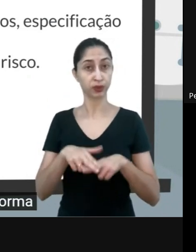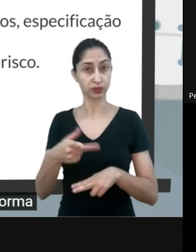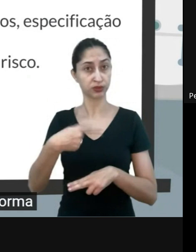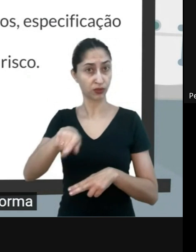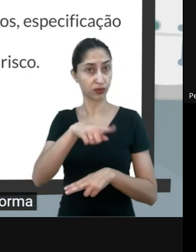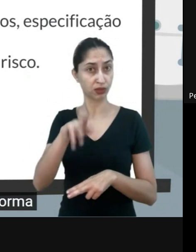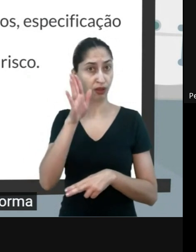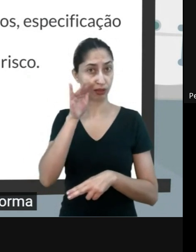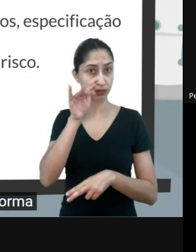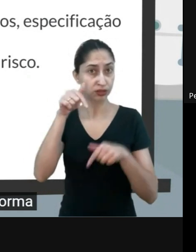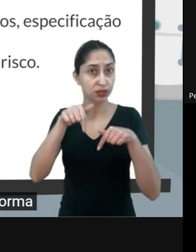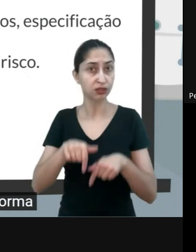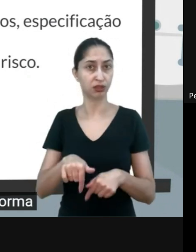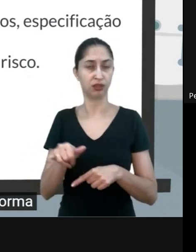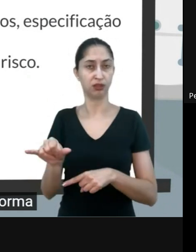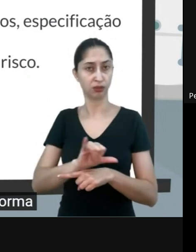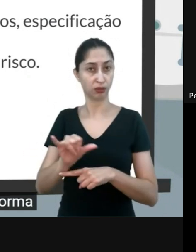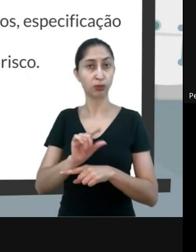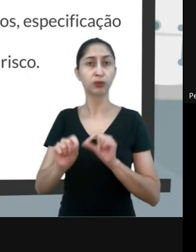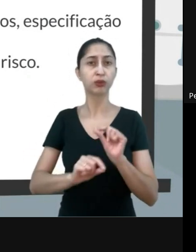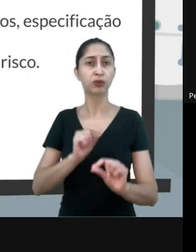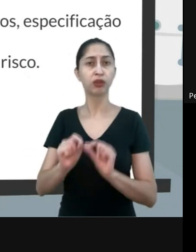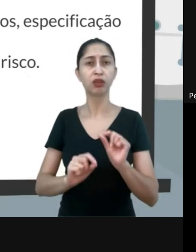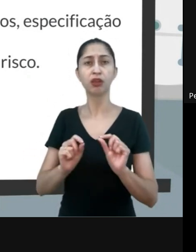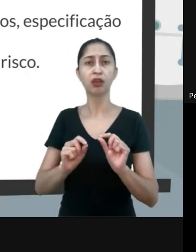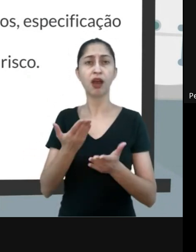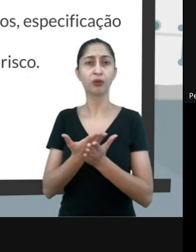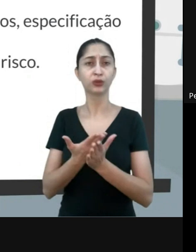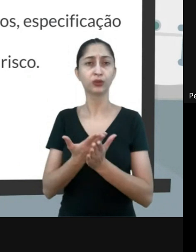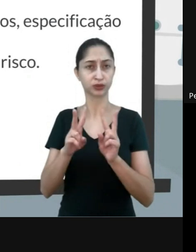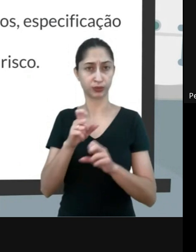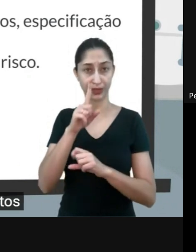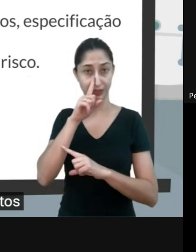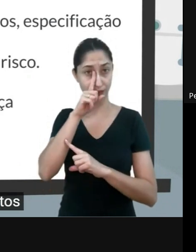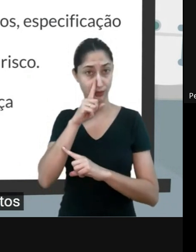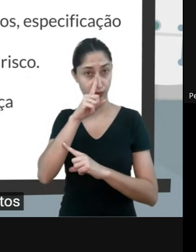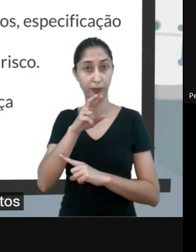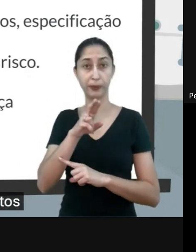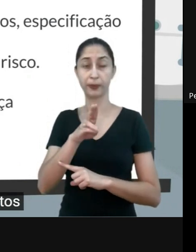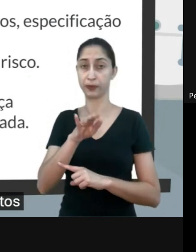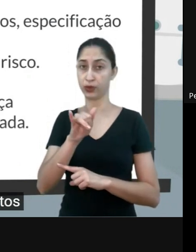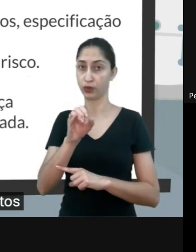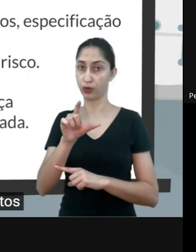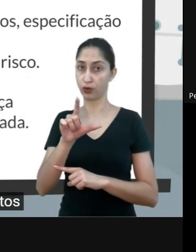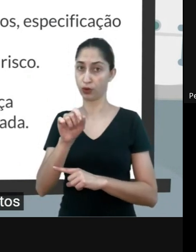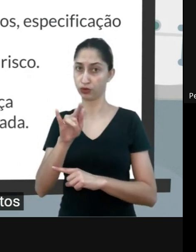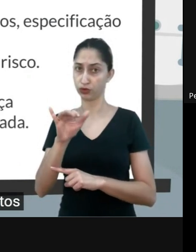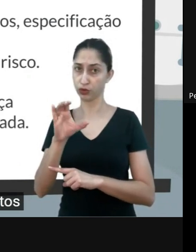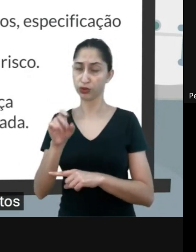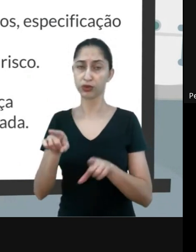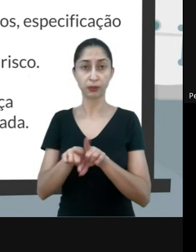você deve ter assistido em nossa plataforma a aula sobre os riscos biológicos. Você também deve realizar treinamentos